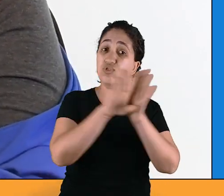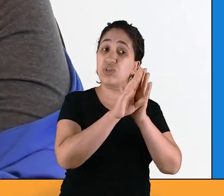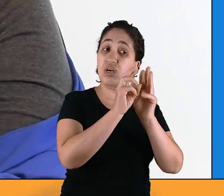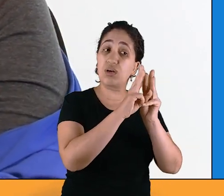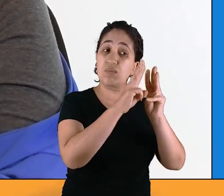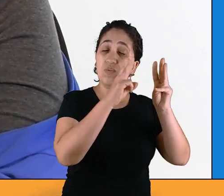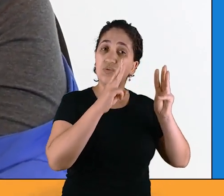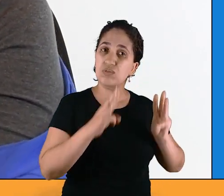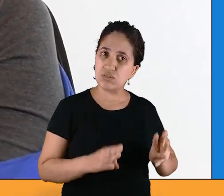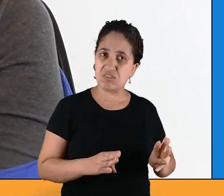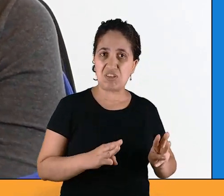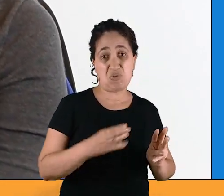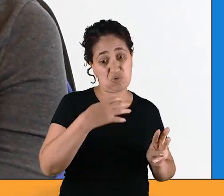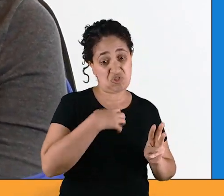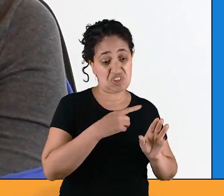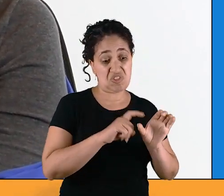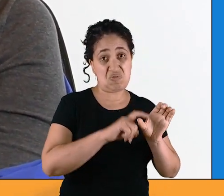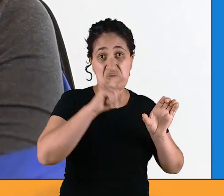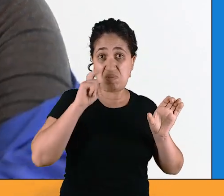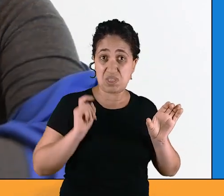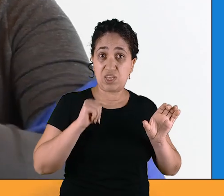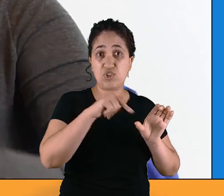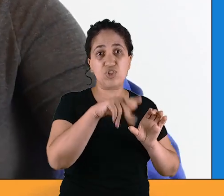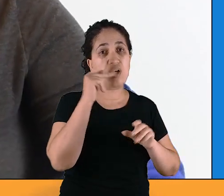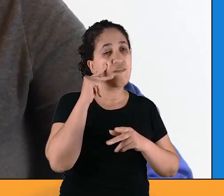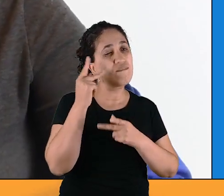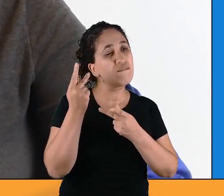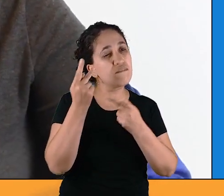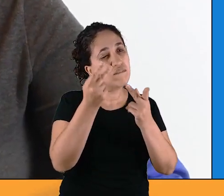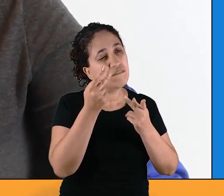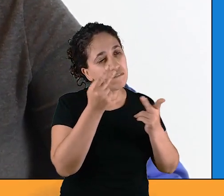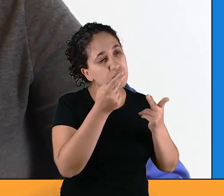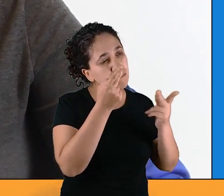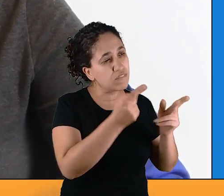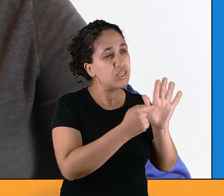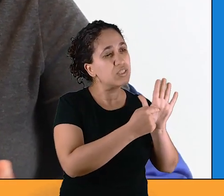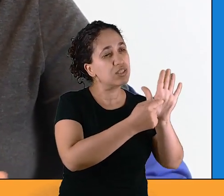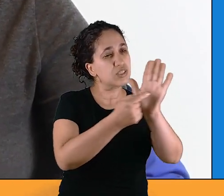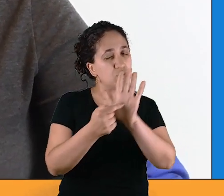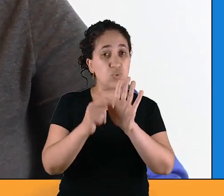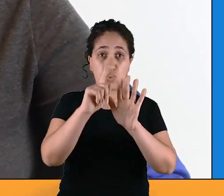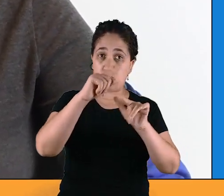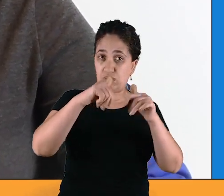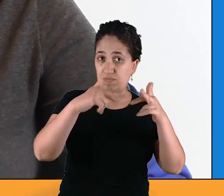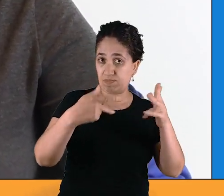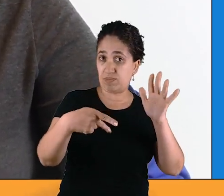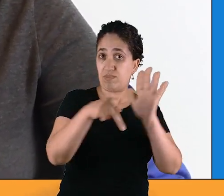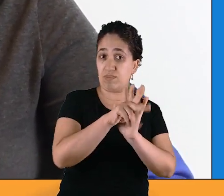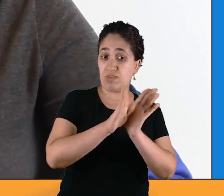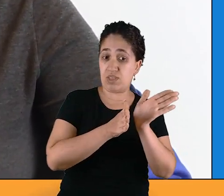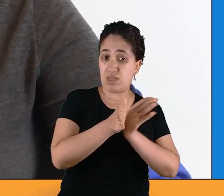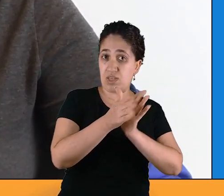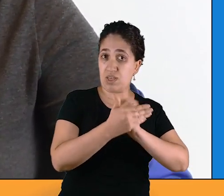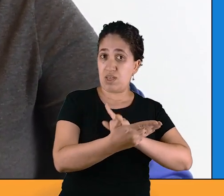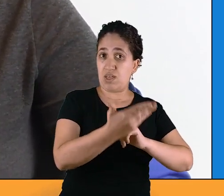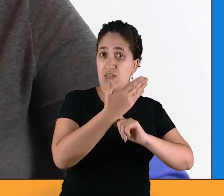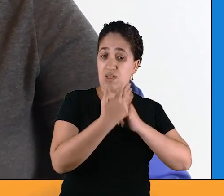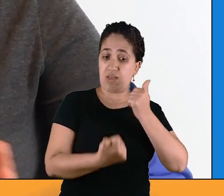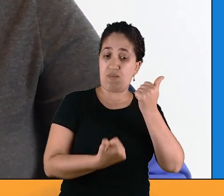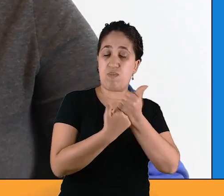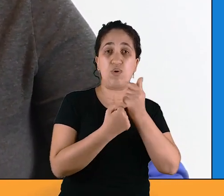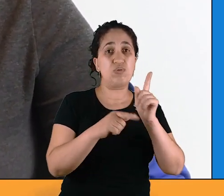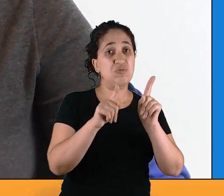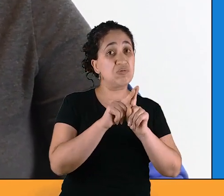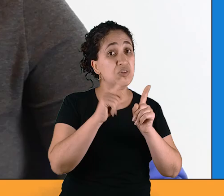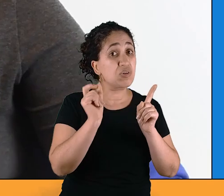chegar até o museu de forma independente e autônoma, conseguir visitar a exposição, tendo os recursos de acessibilidade ao seu favor